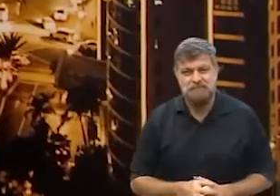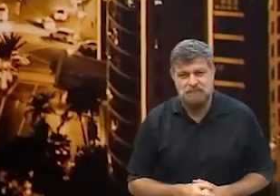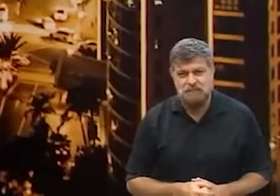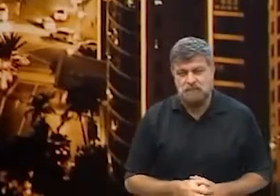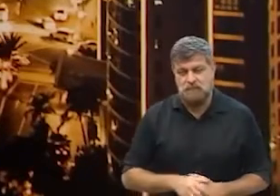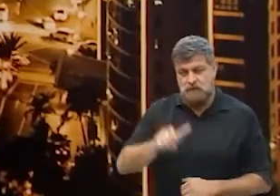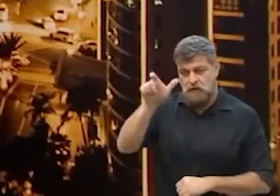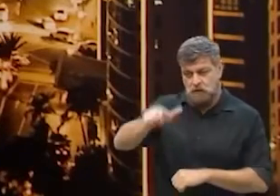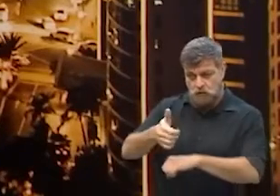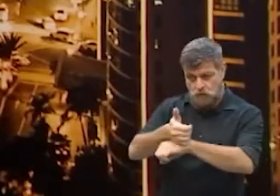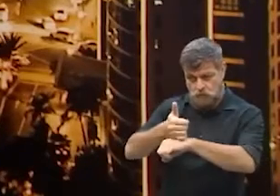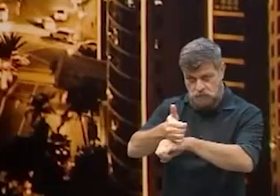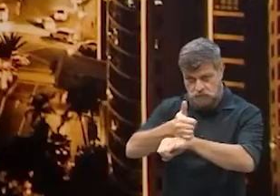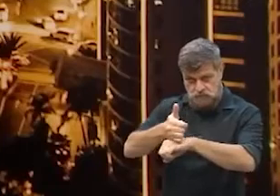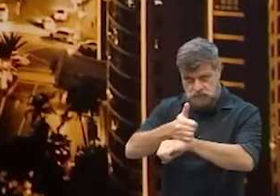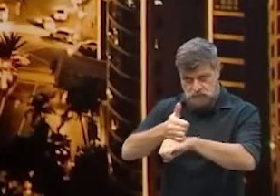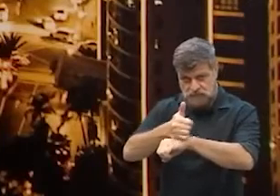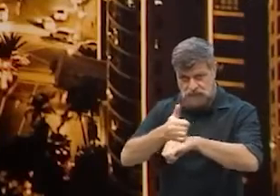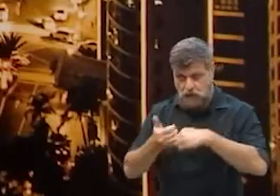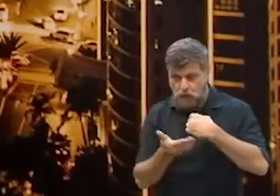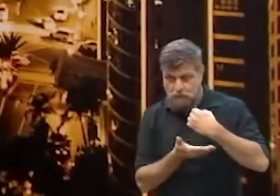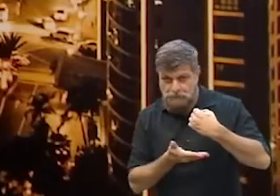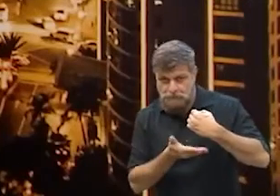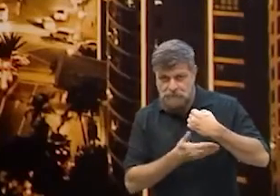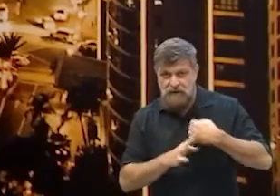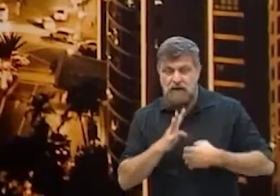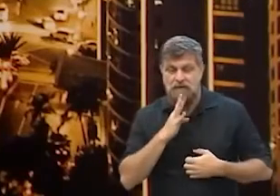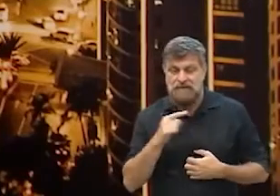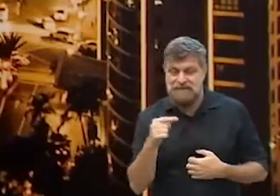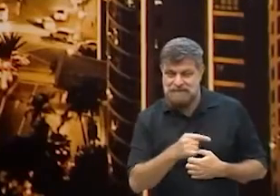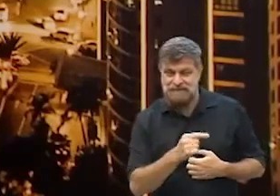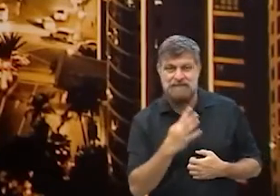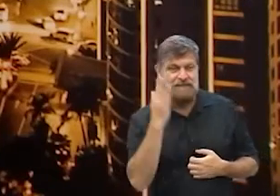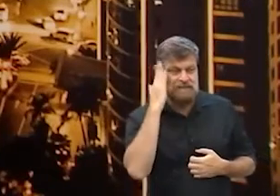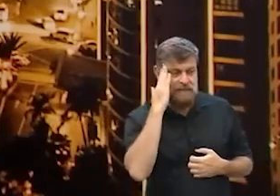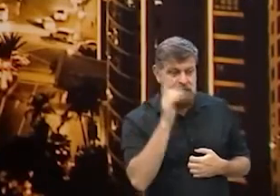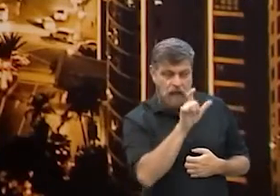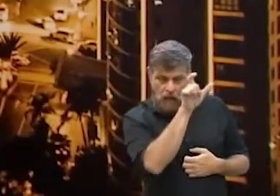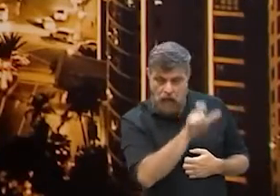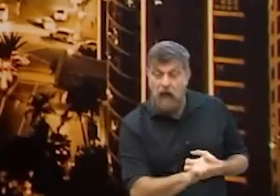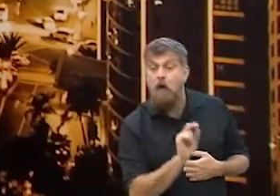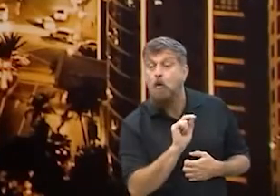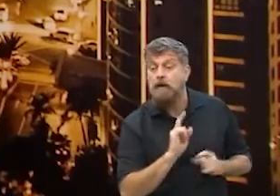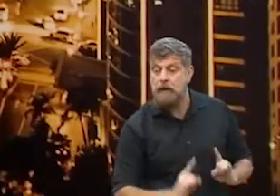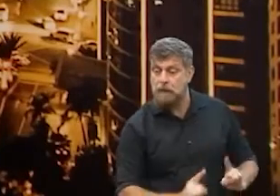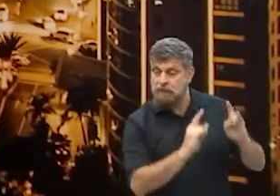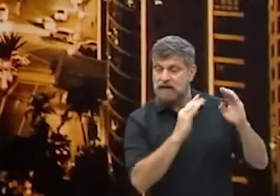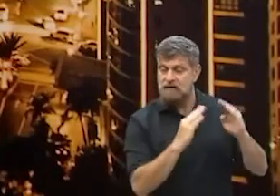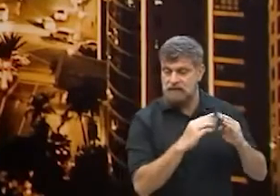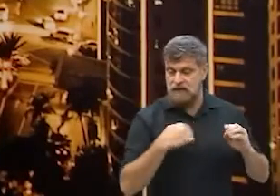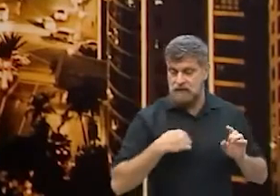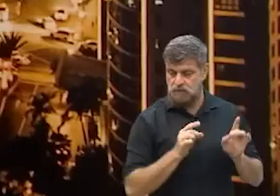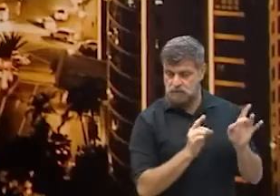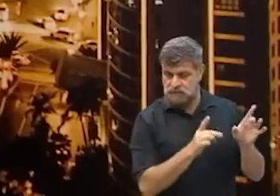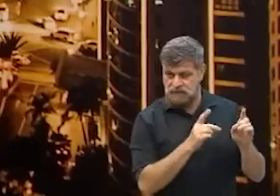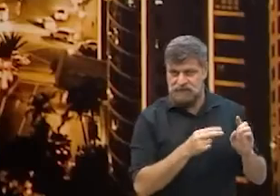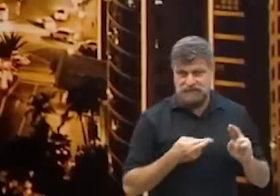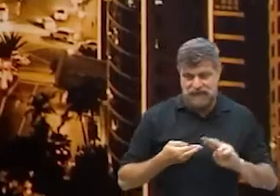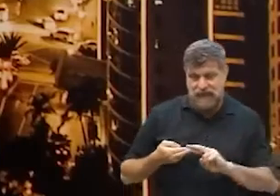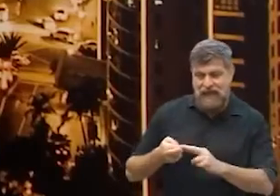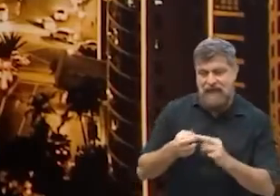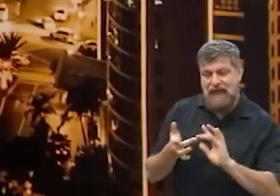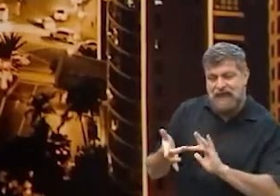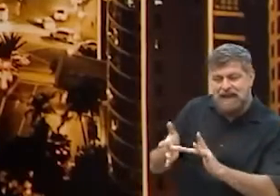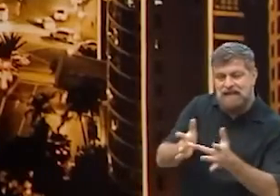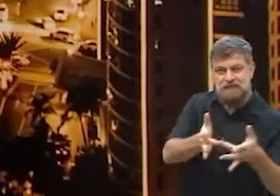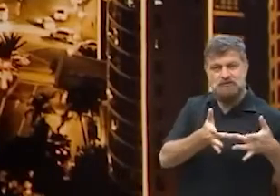O corretor, o básico é ele conhecer o seu produto, tá? e a rede de relacionamento